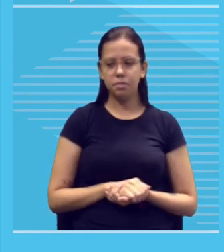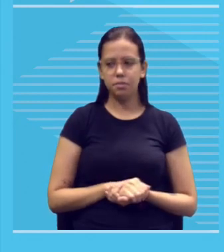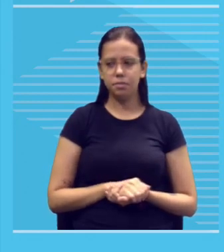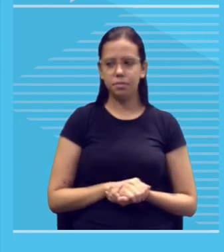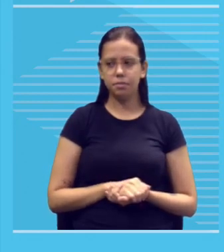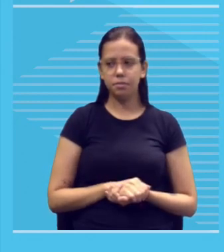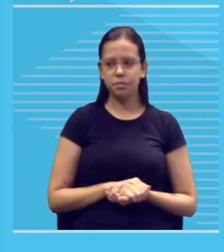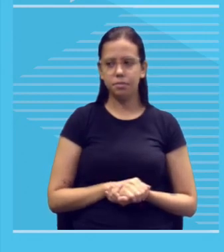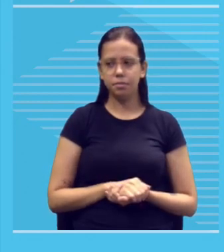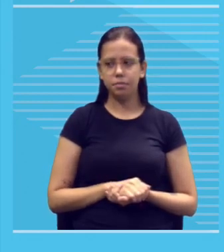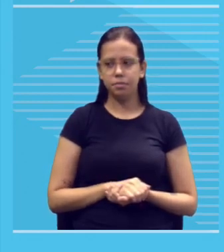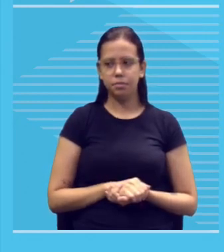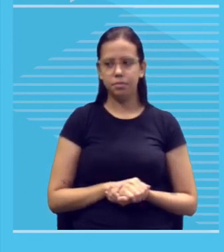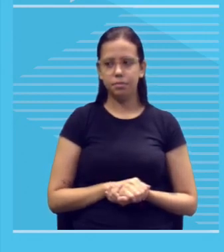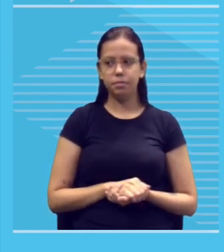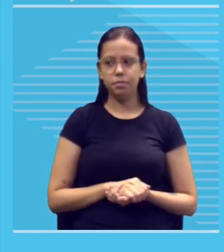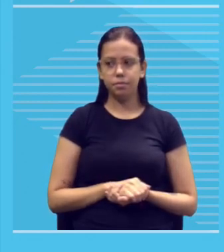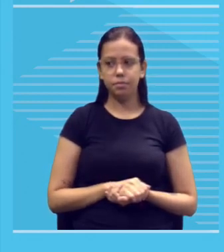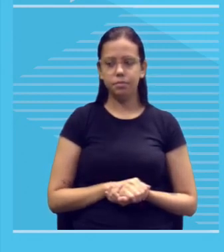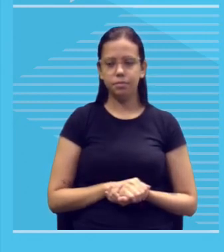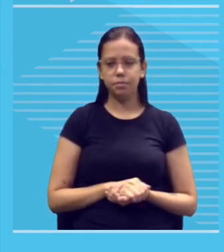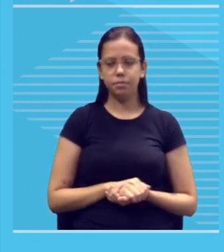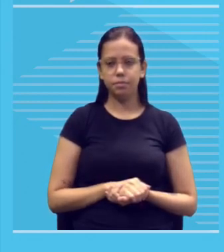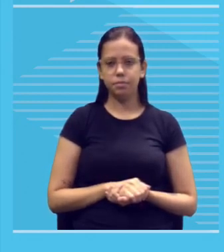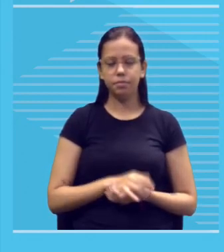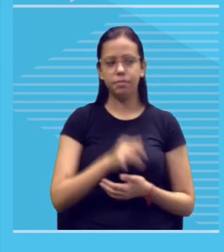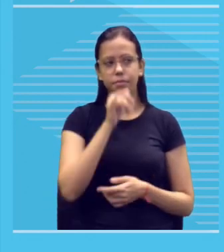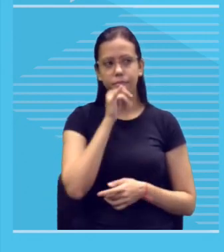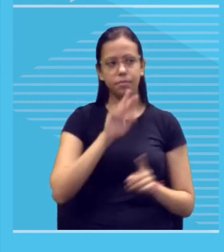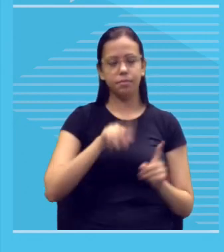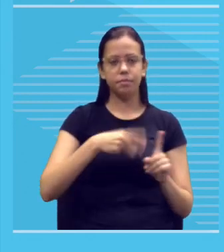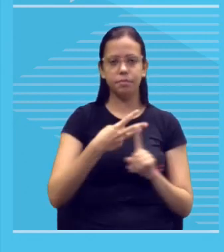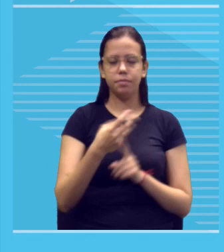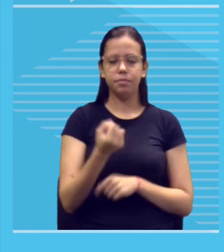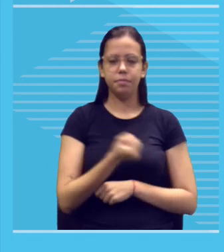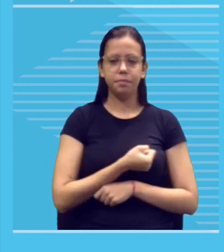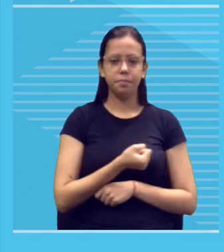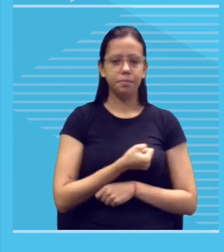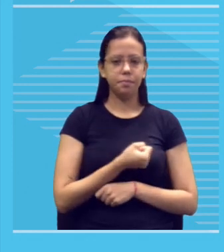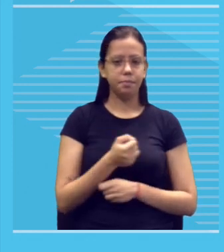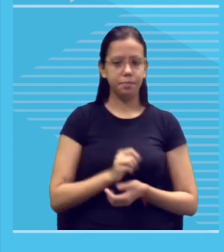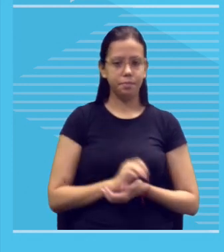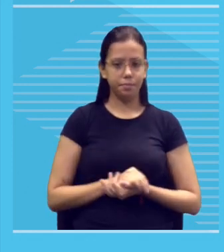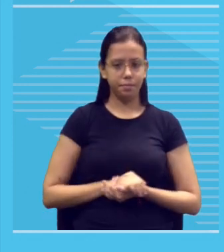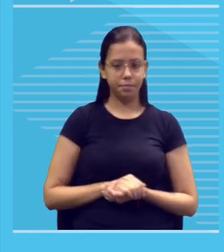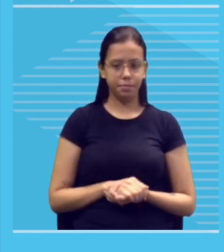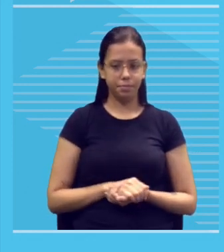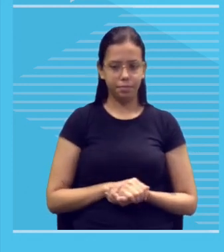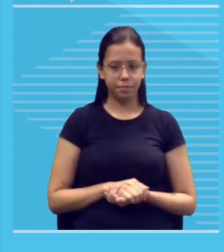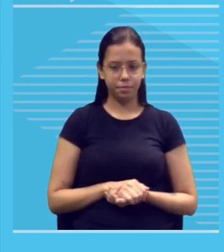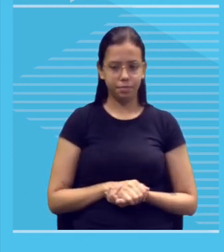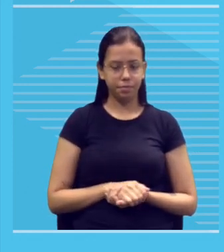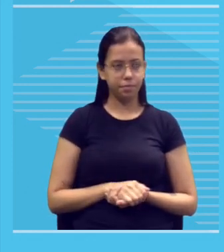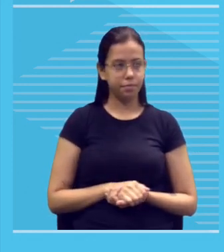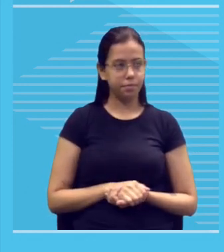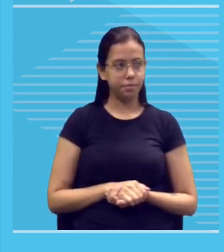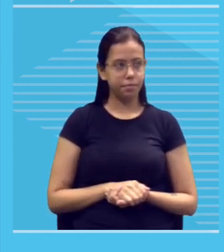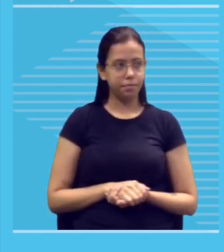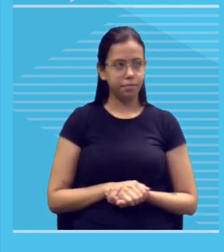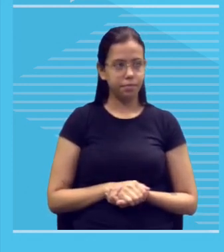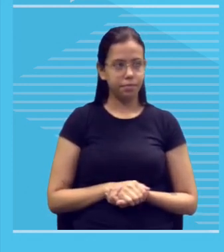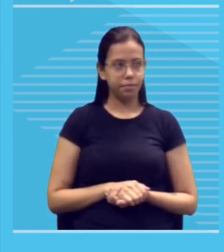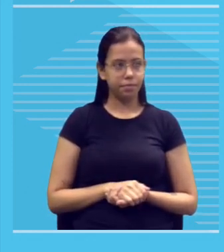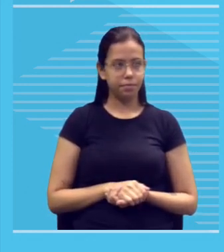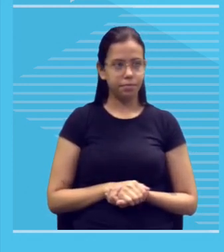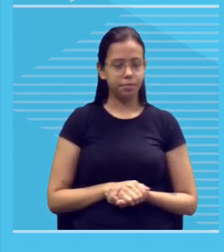olha aí ó O triplo de um número O triplo de um